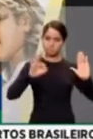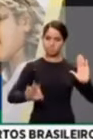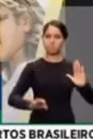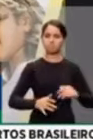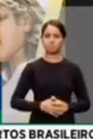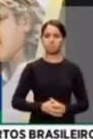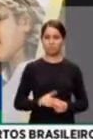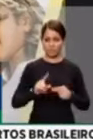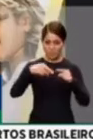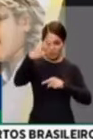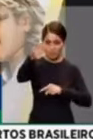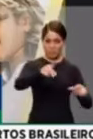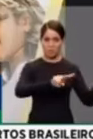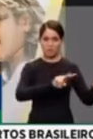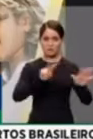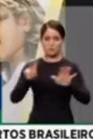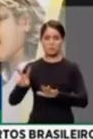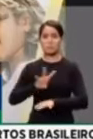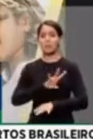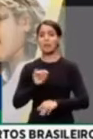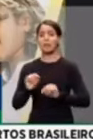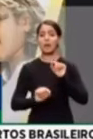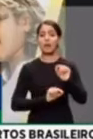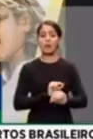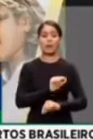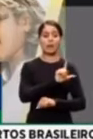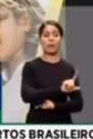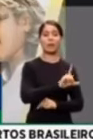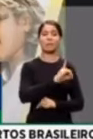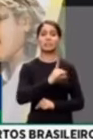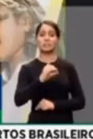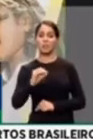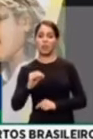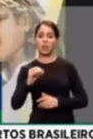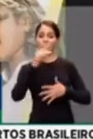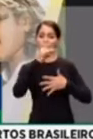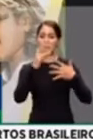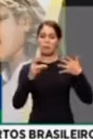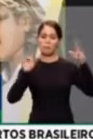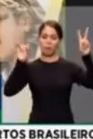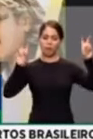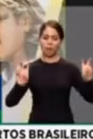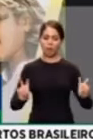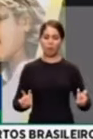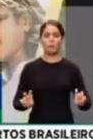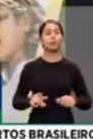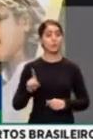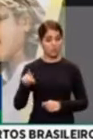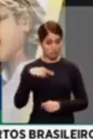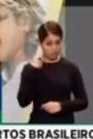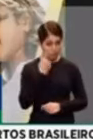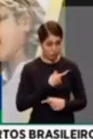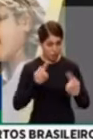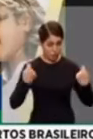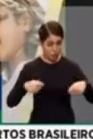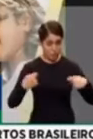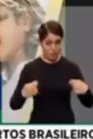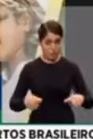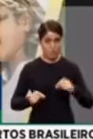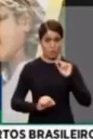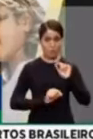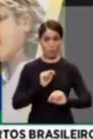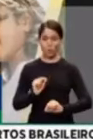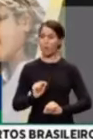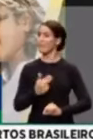uma semana corrida com votação de LDO e outras pautas mais. E nós precisamos, portanto, não permitir que